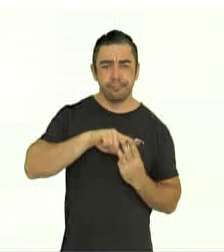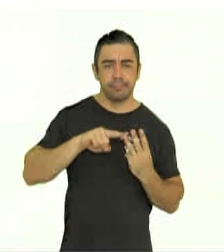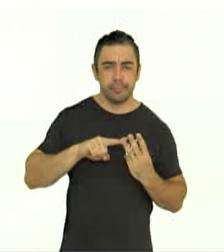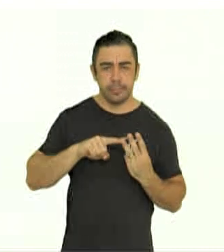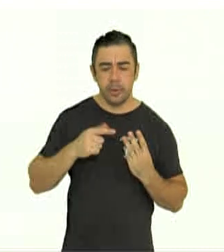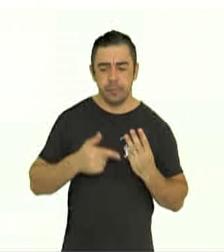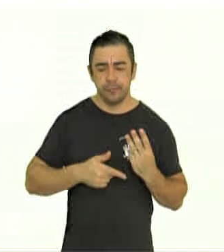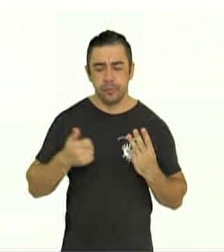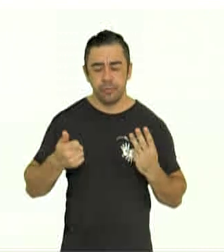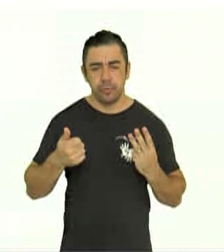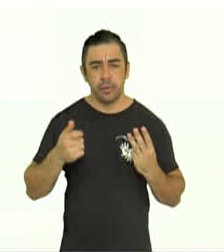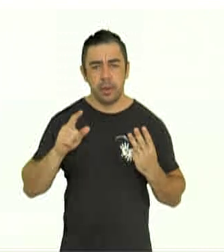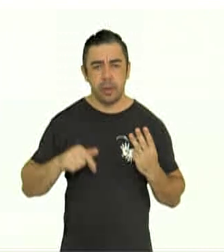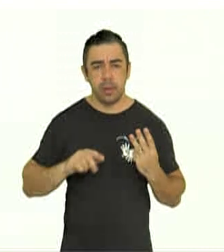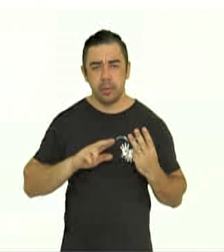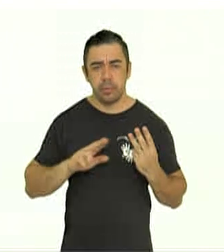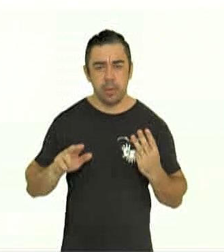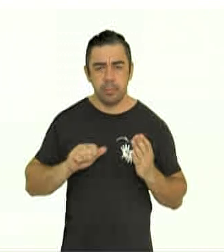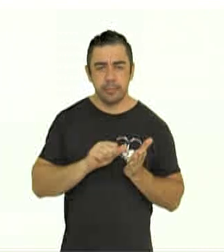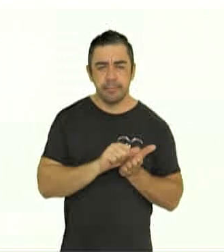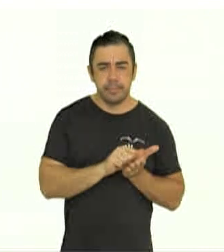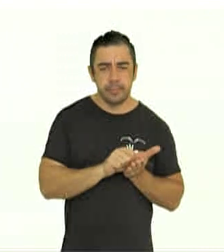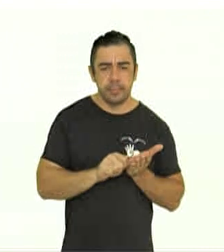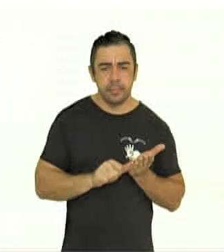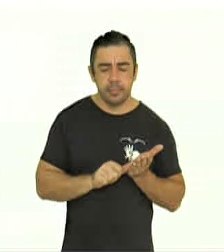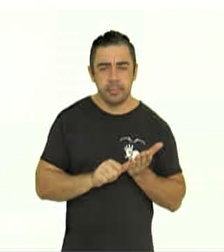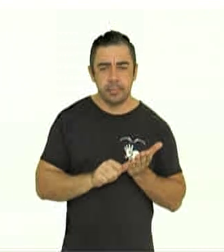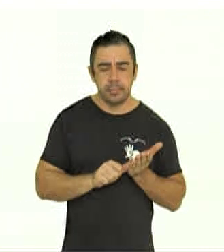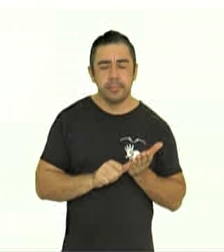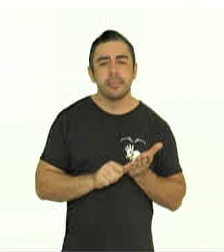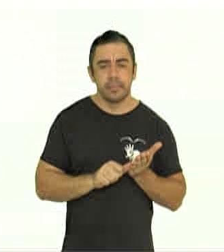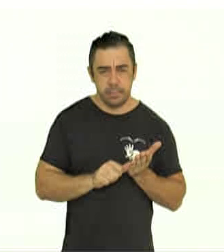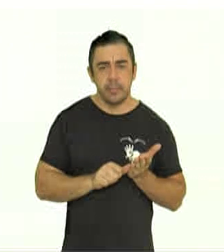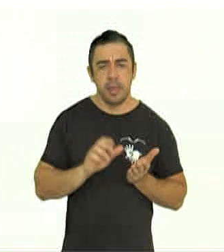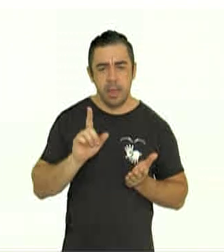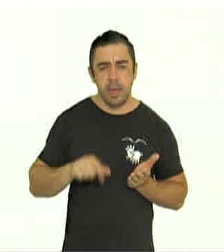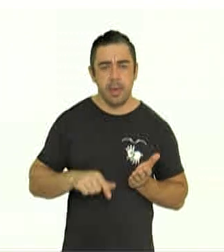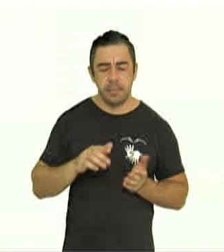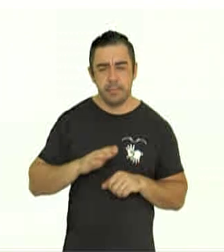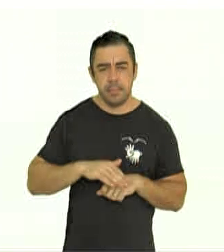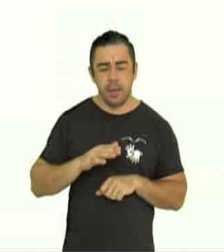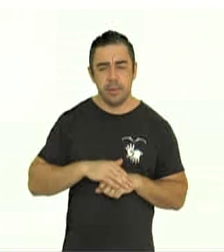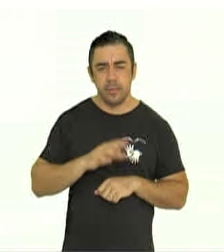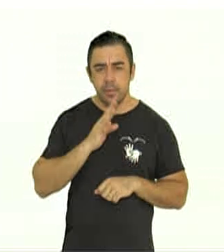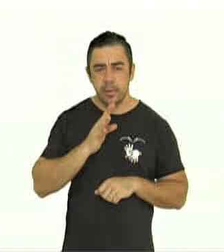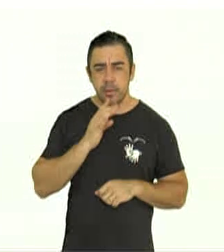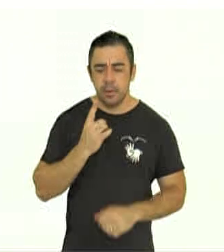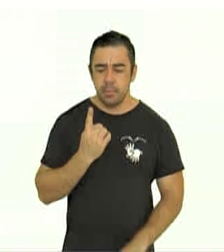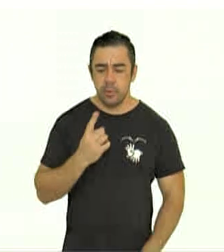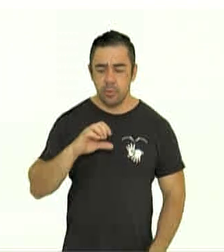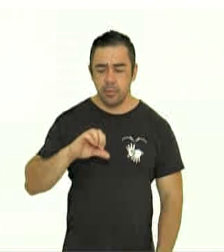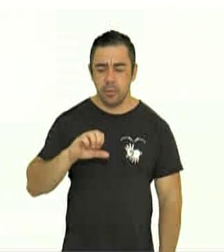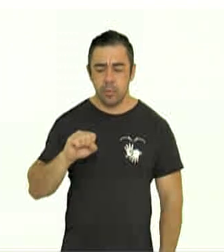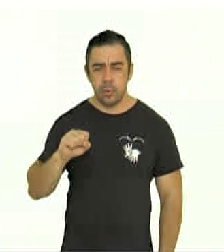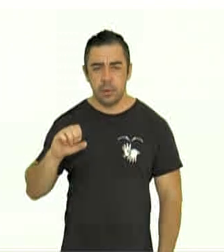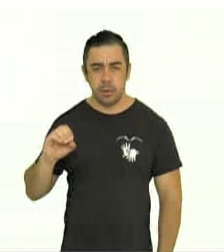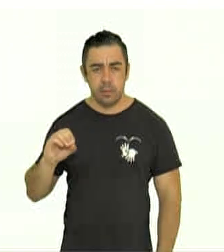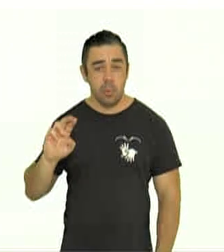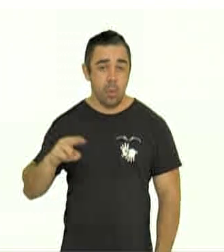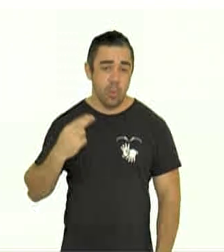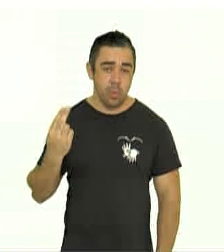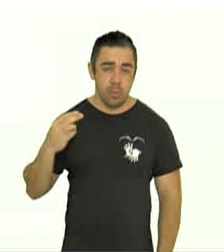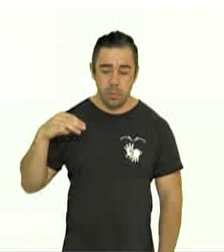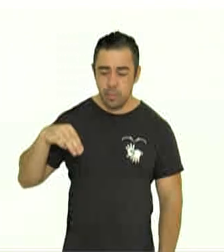cromossoma 21, chamada de síndrome de Down, ou mais popularmente ainda nos anos 1980,